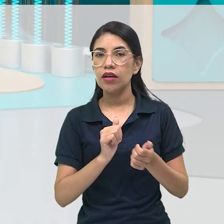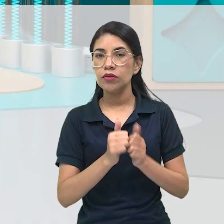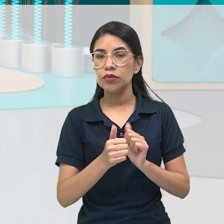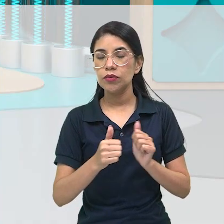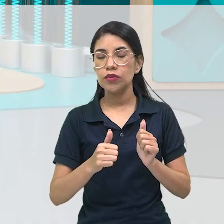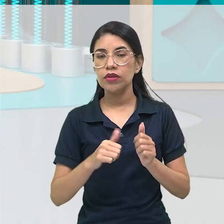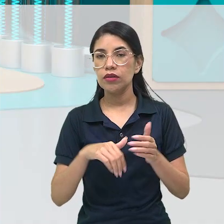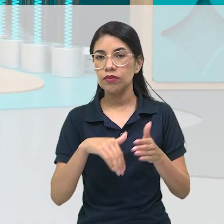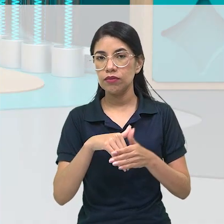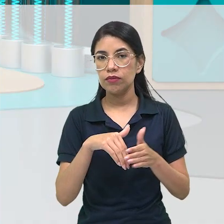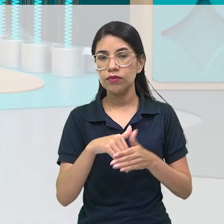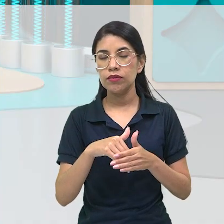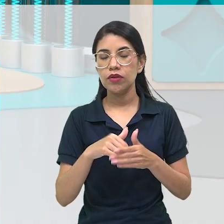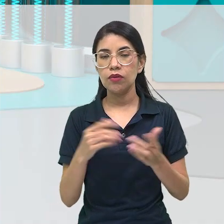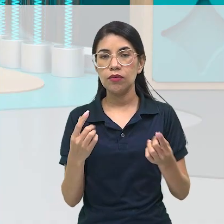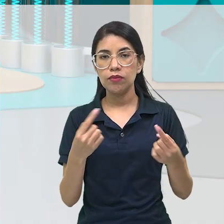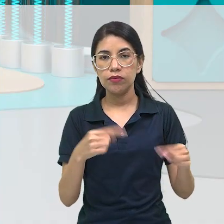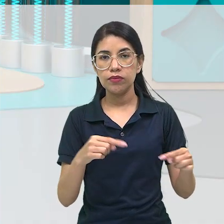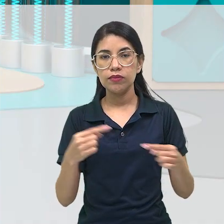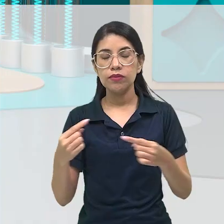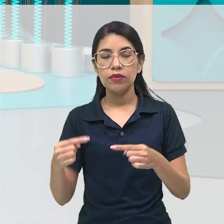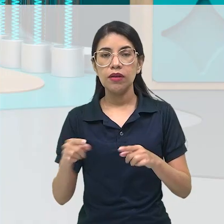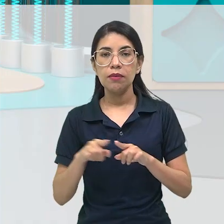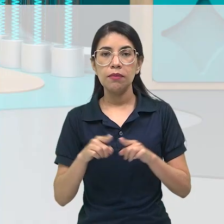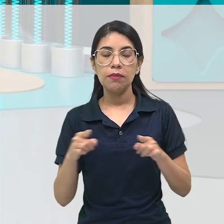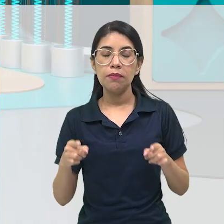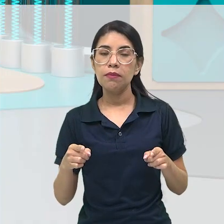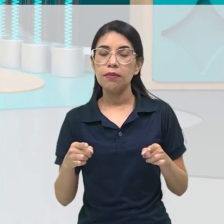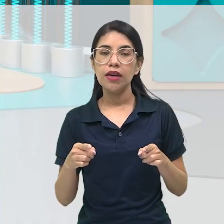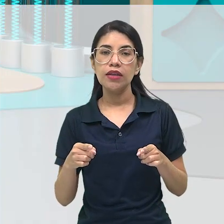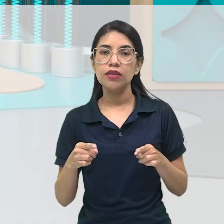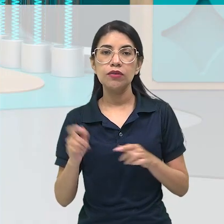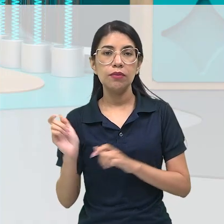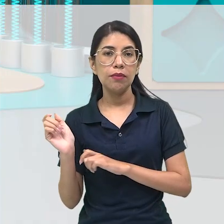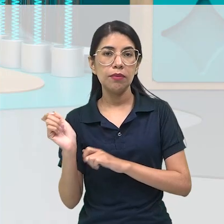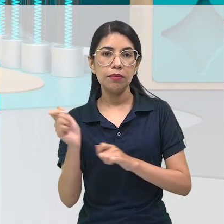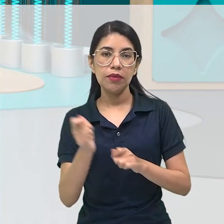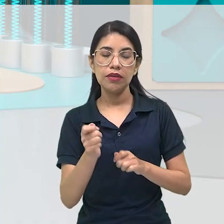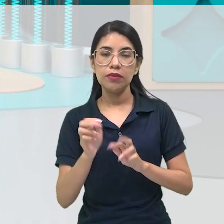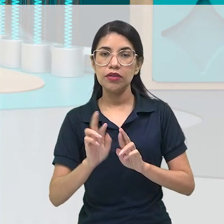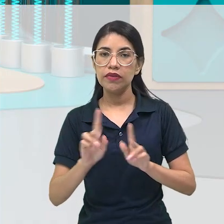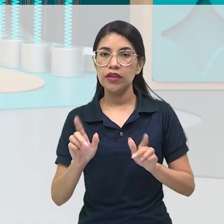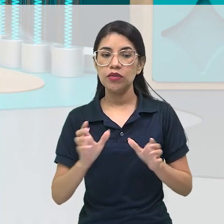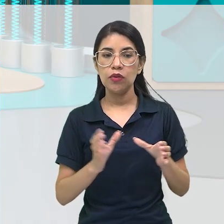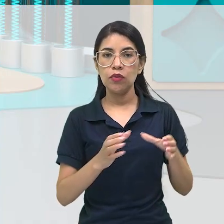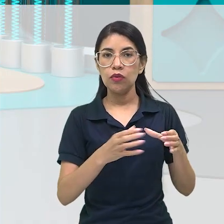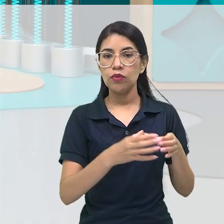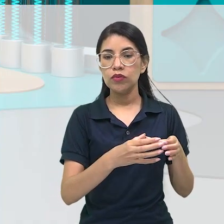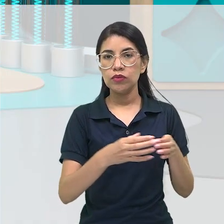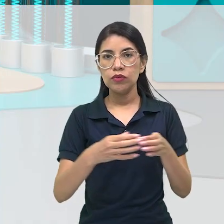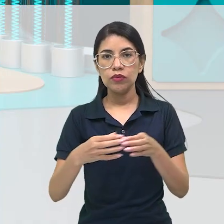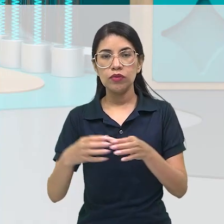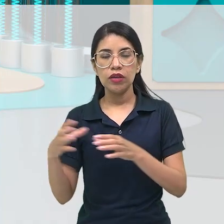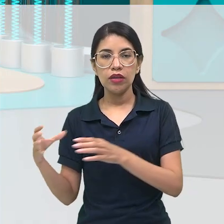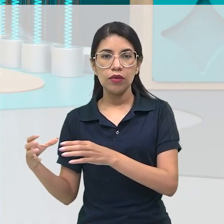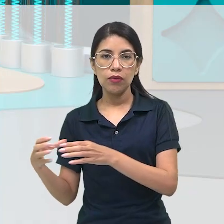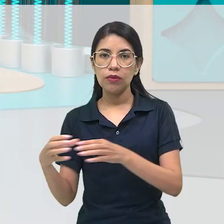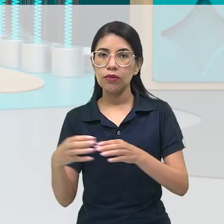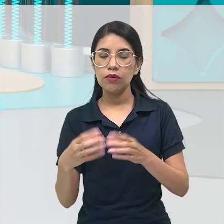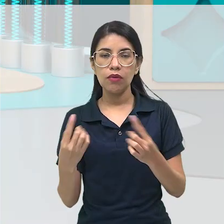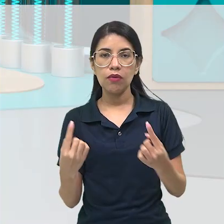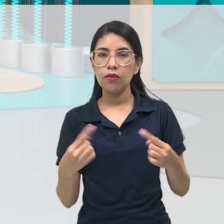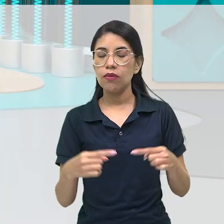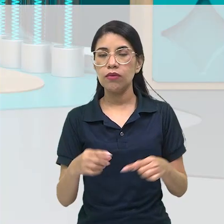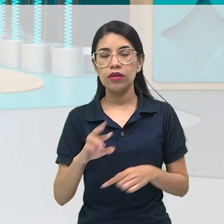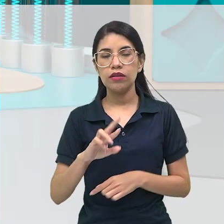ali um contra o outro. Já no beisebol não é assim, não entra todo o time contra o outro time.